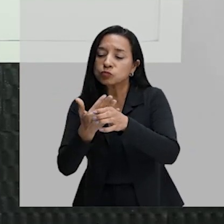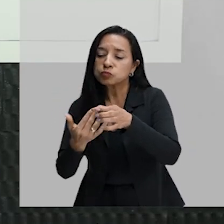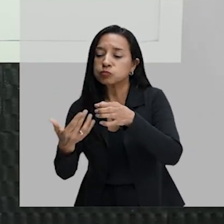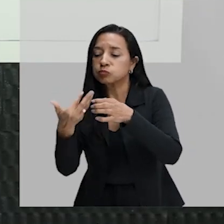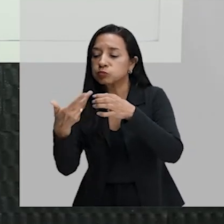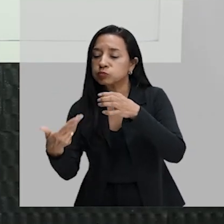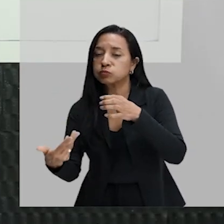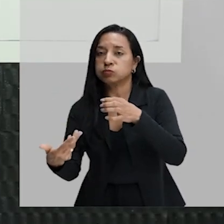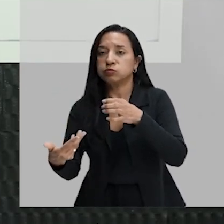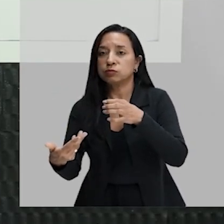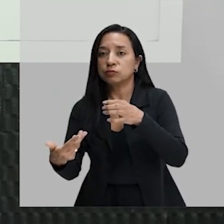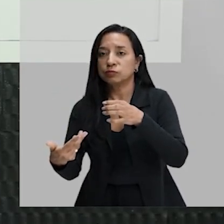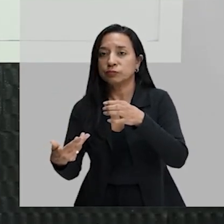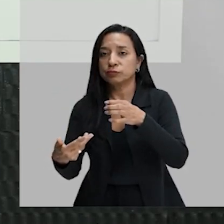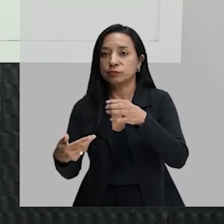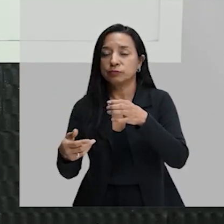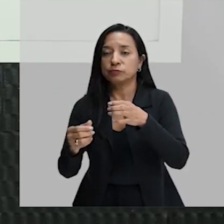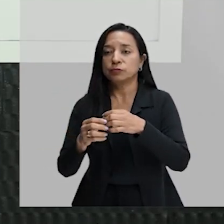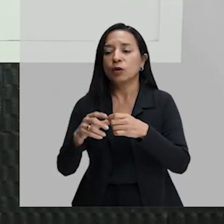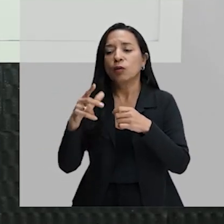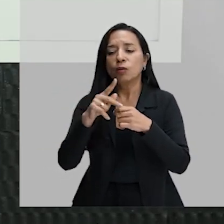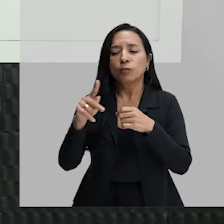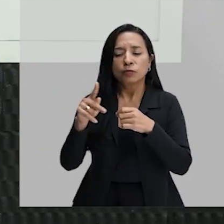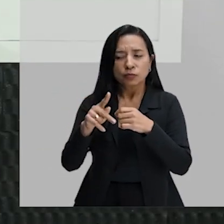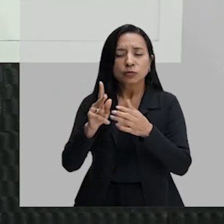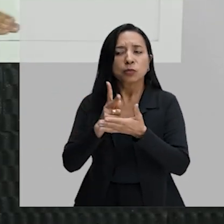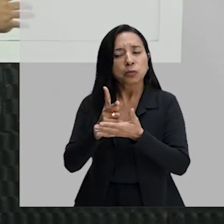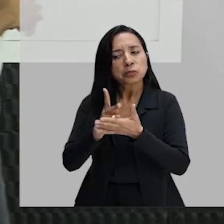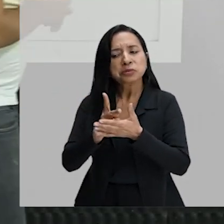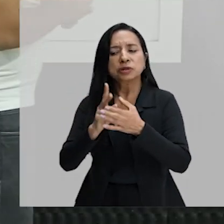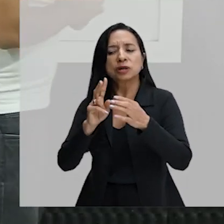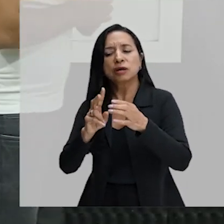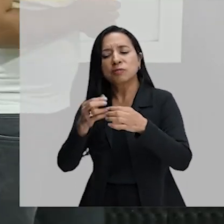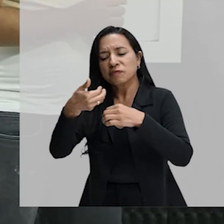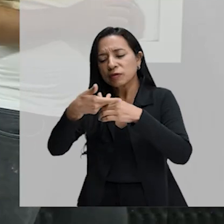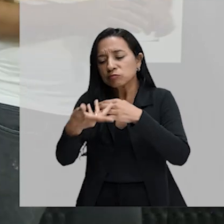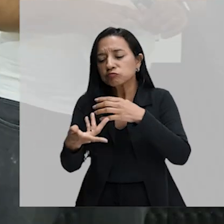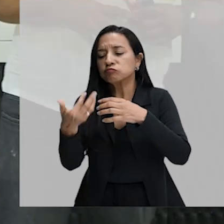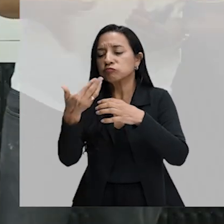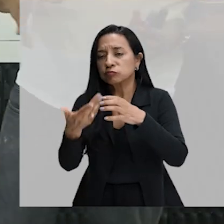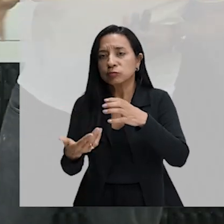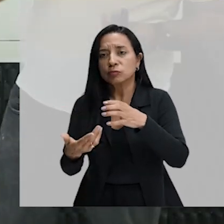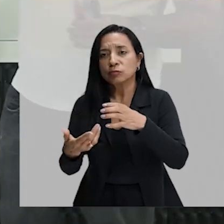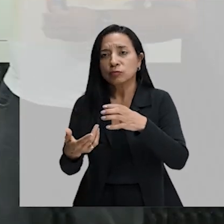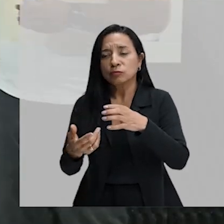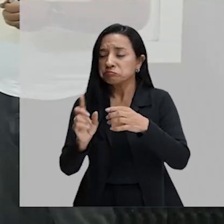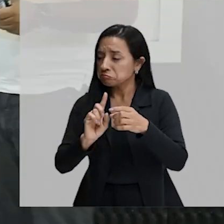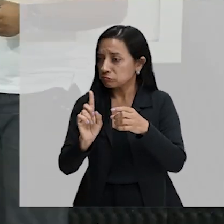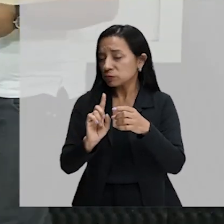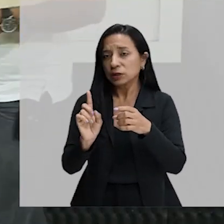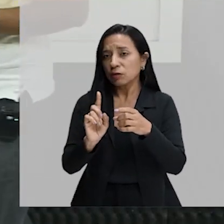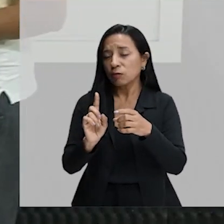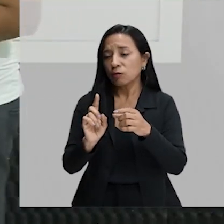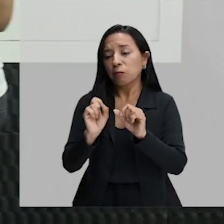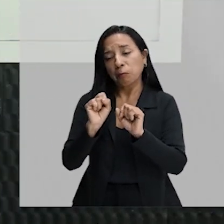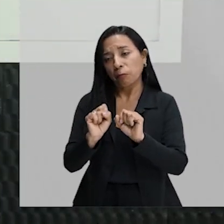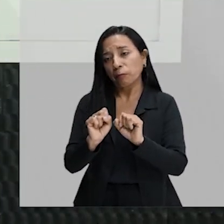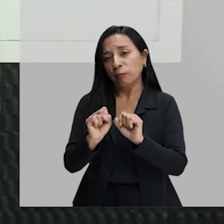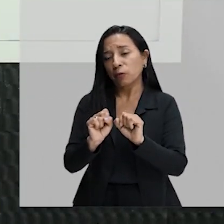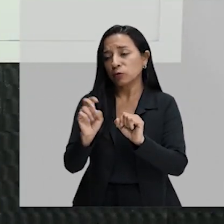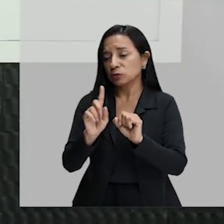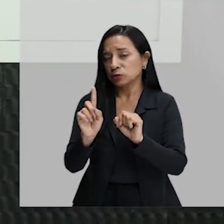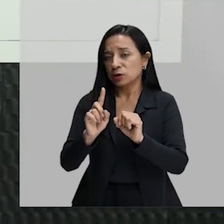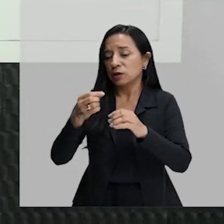derramou. Certo? O professor sempre vai derramar? Não. Pode ser que não derrame, que não extravase.